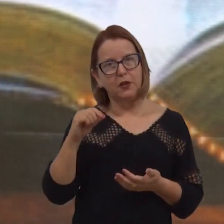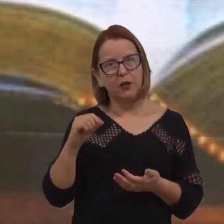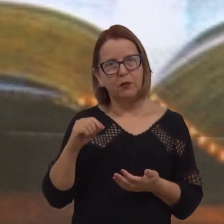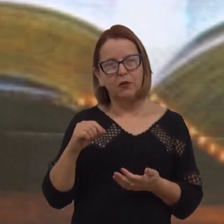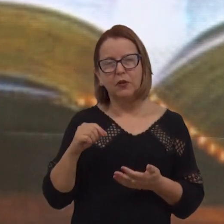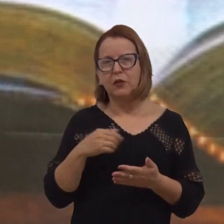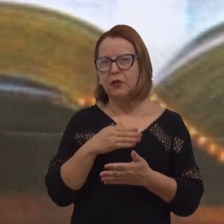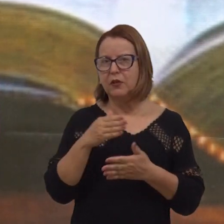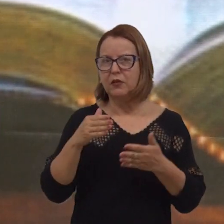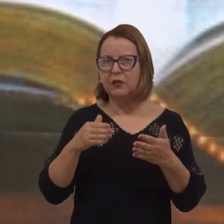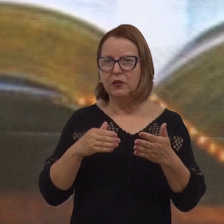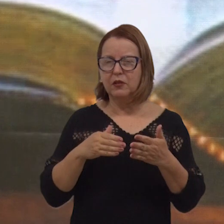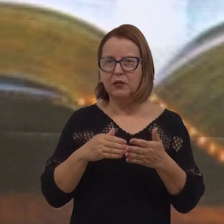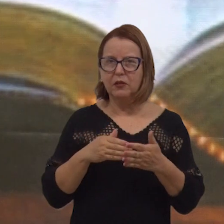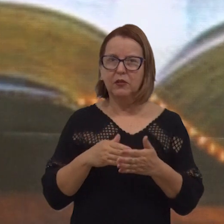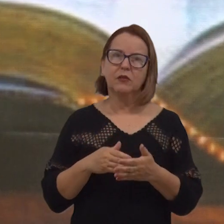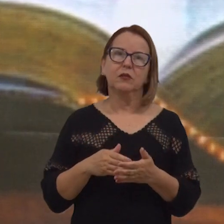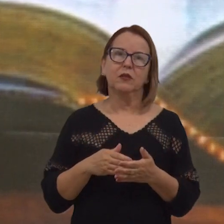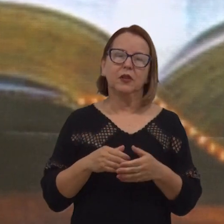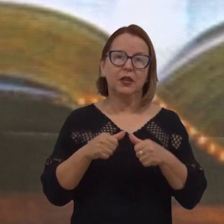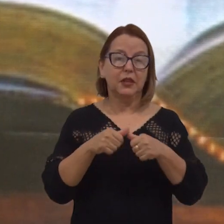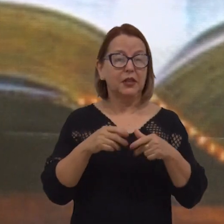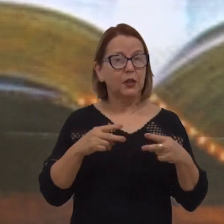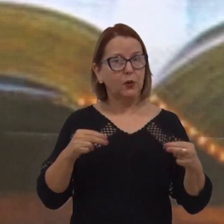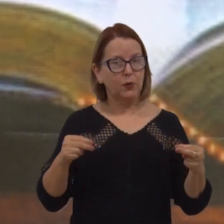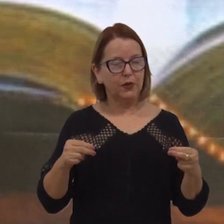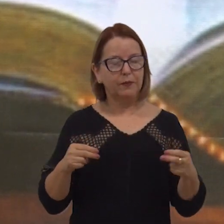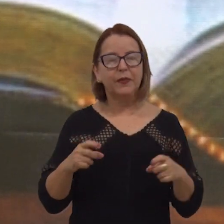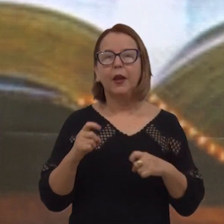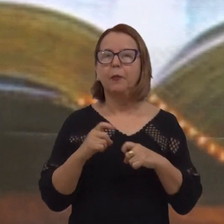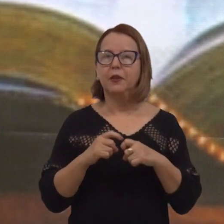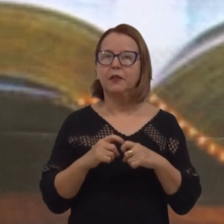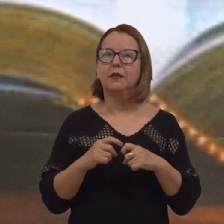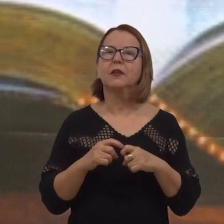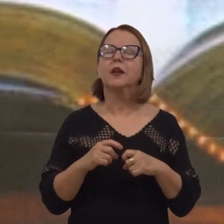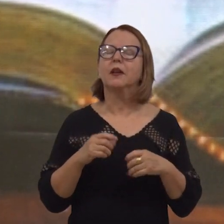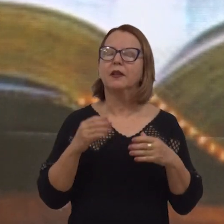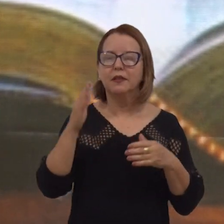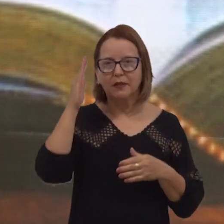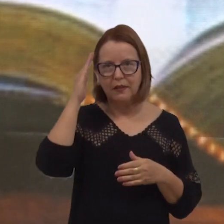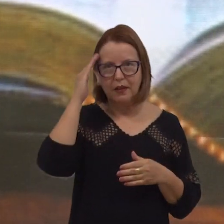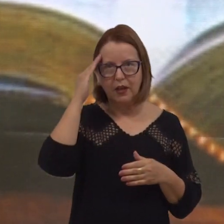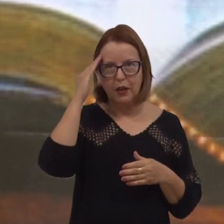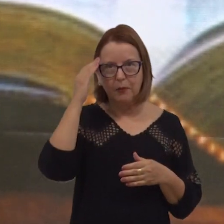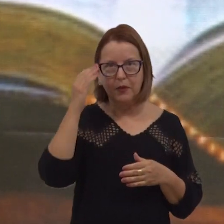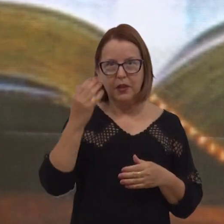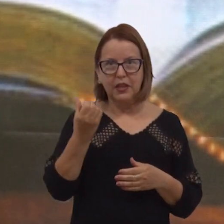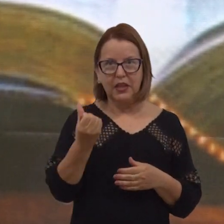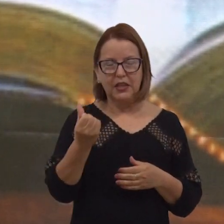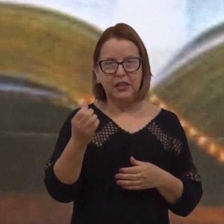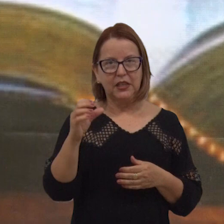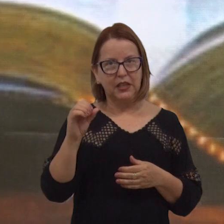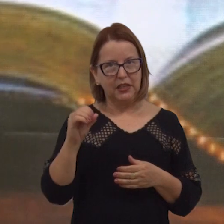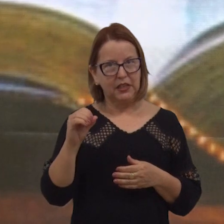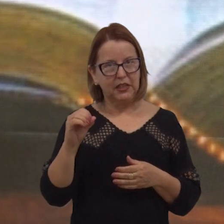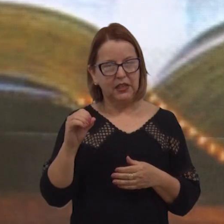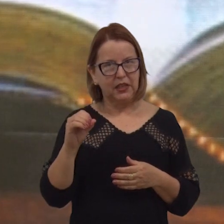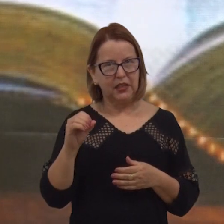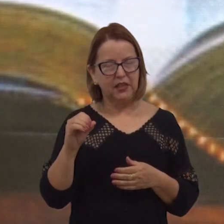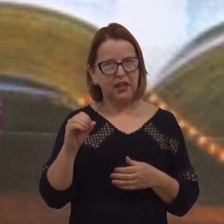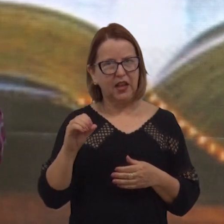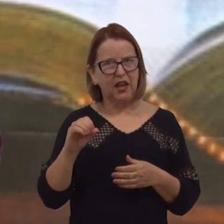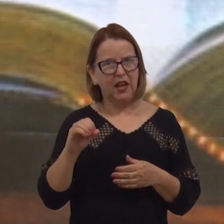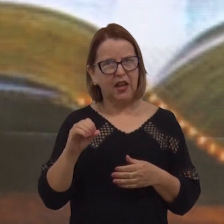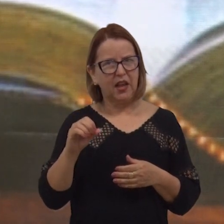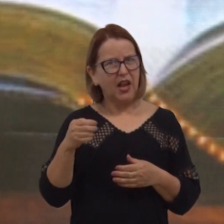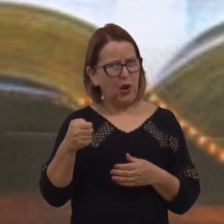os ressentimentos em geral, meus irmãos. A medicina reconhece que 60%, quase